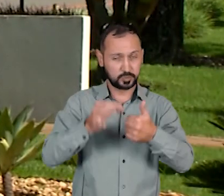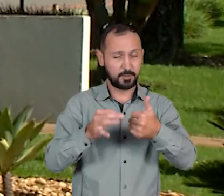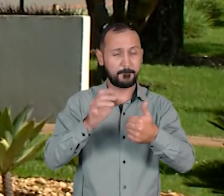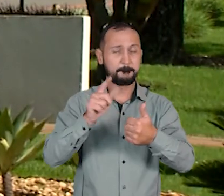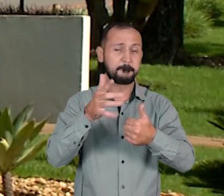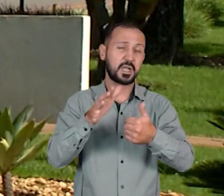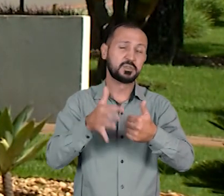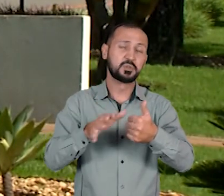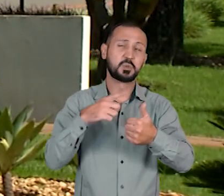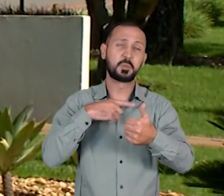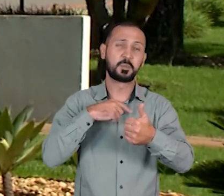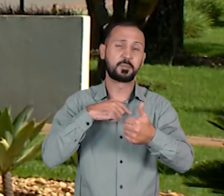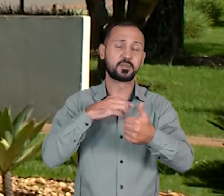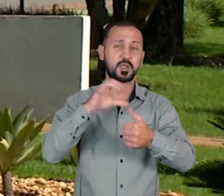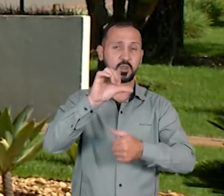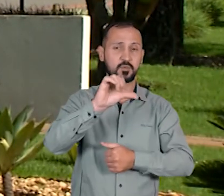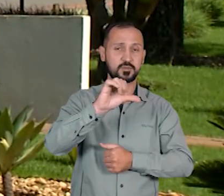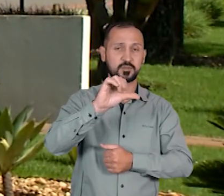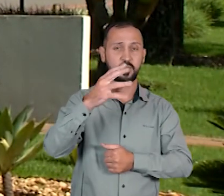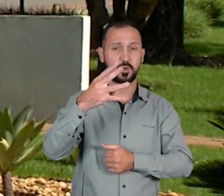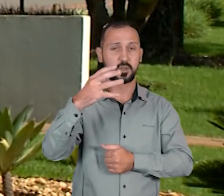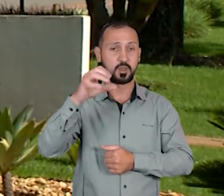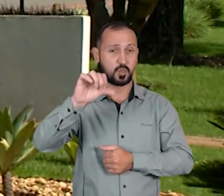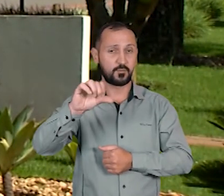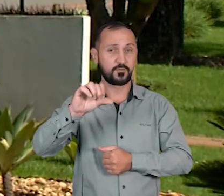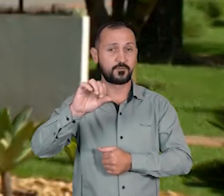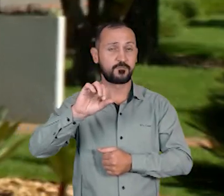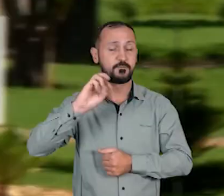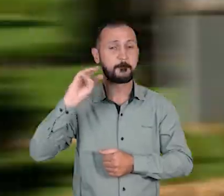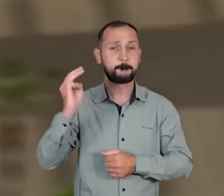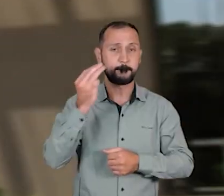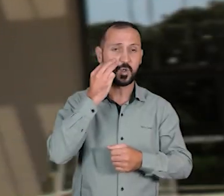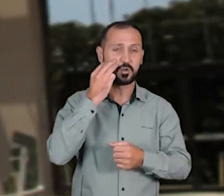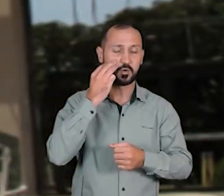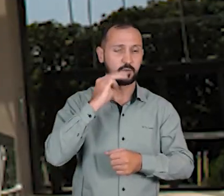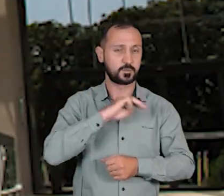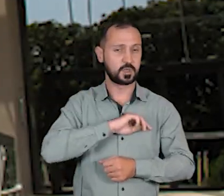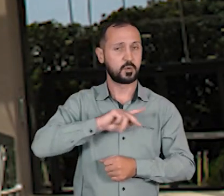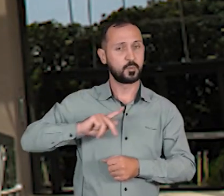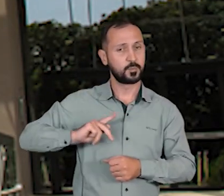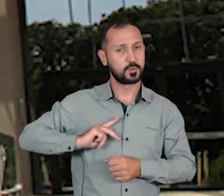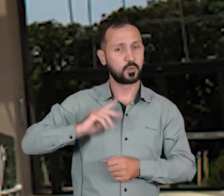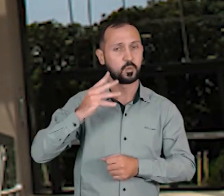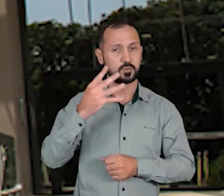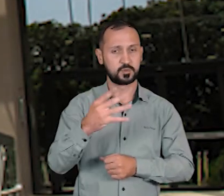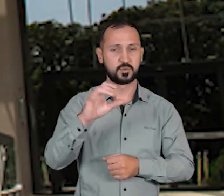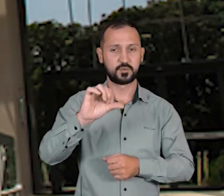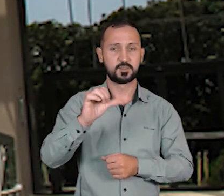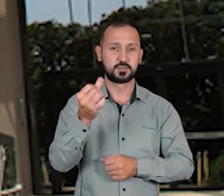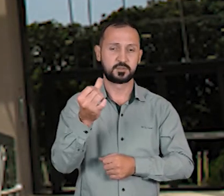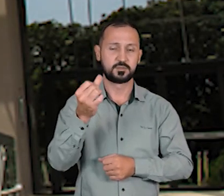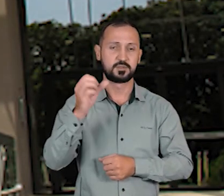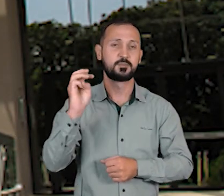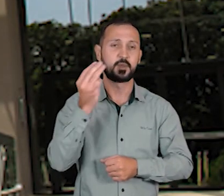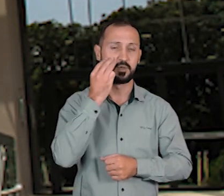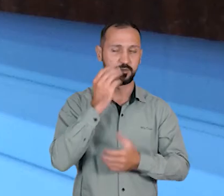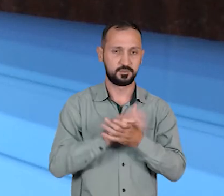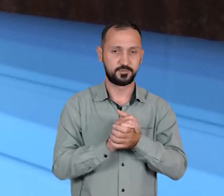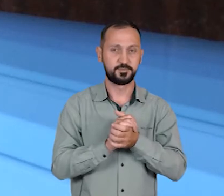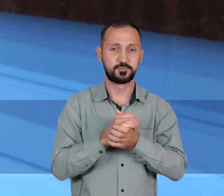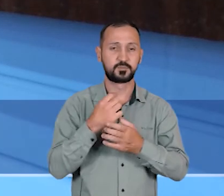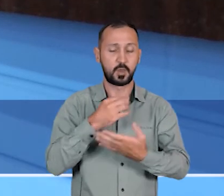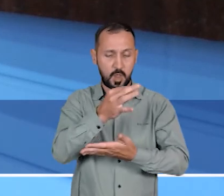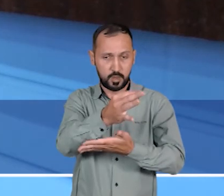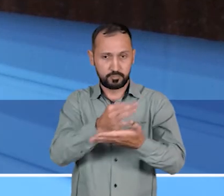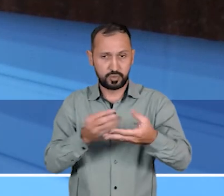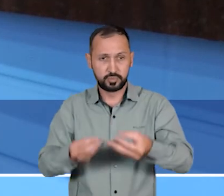de Justiça tem previsto orçamento superior a 949 milhões e o Ministério Público 496 milhões. O